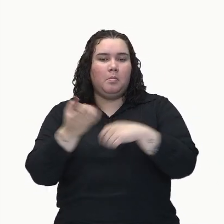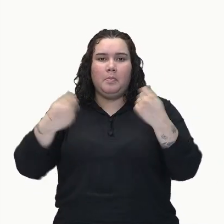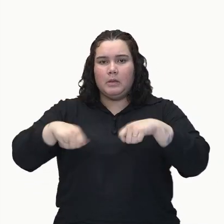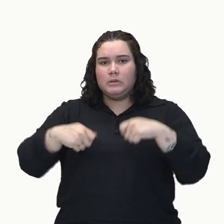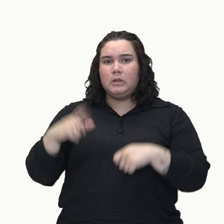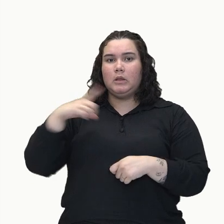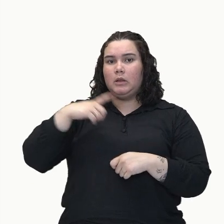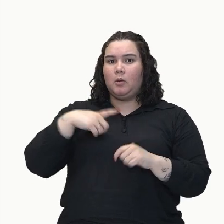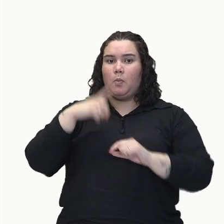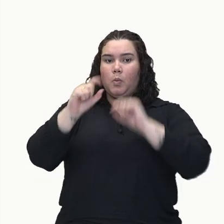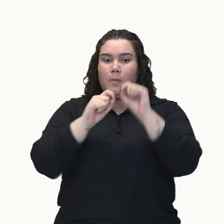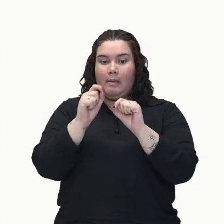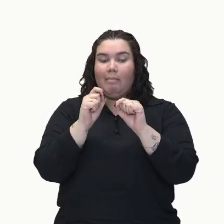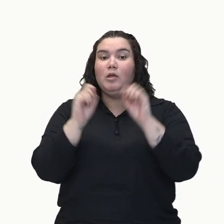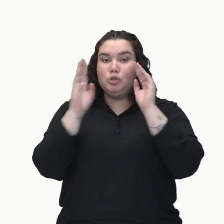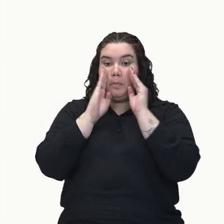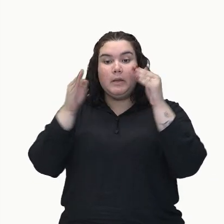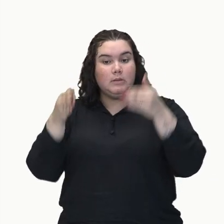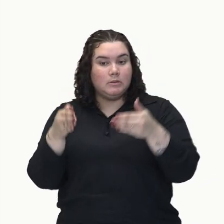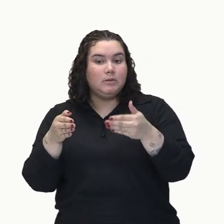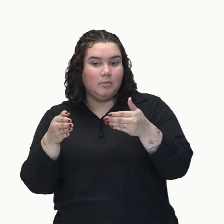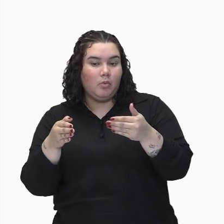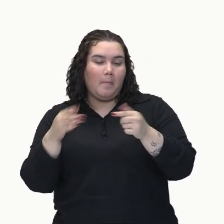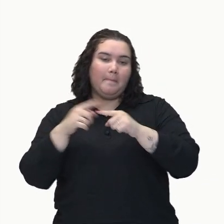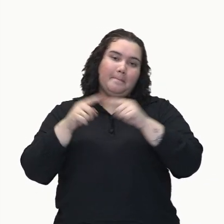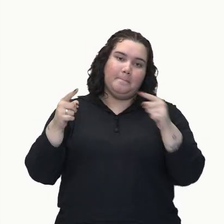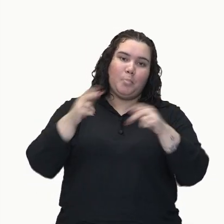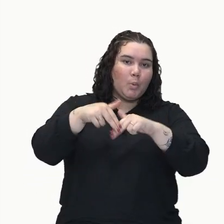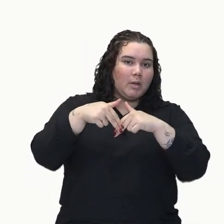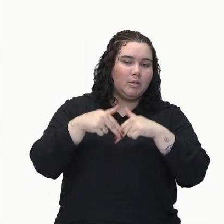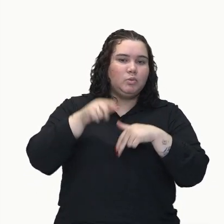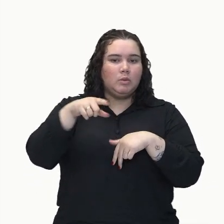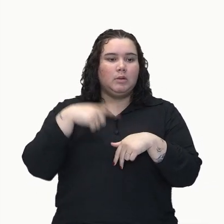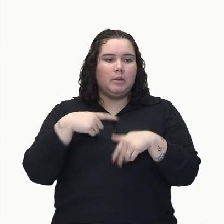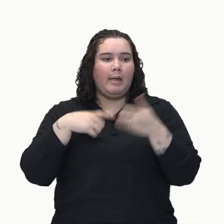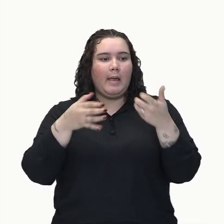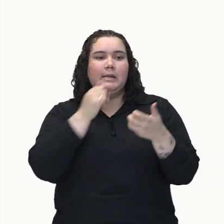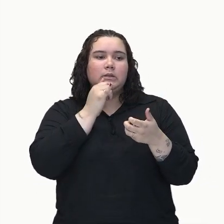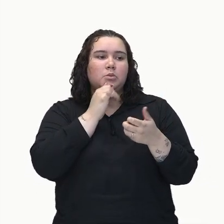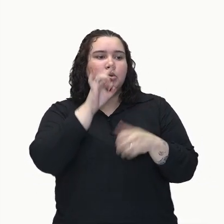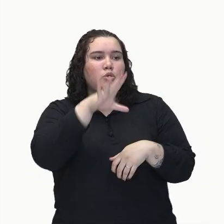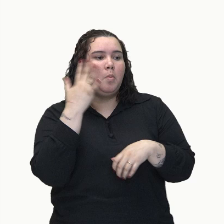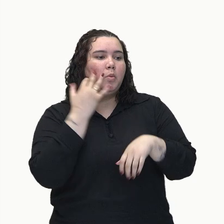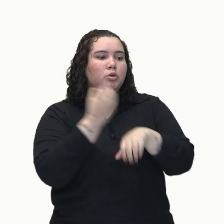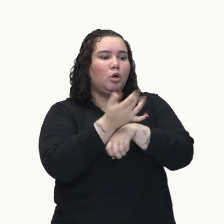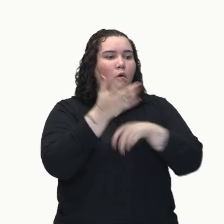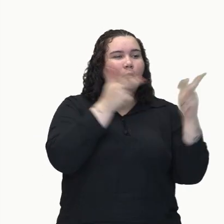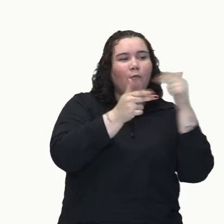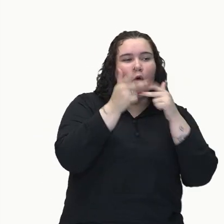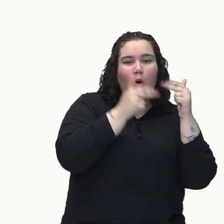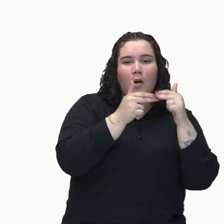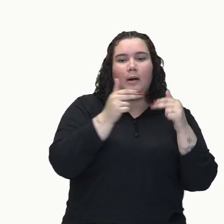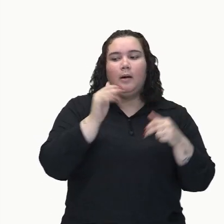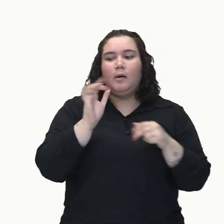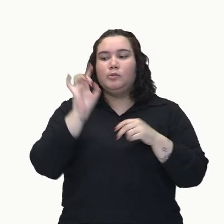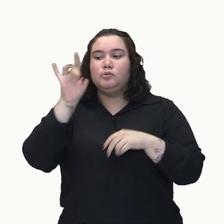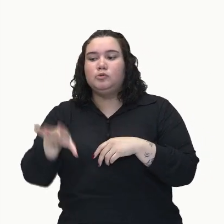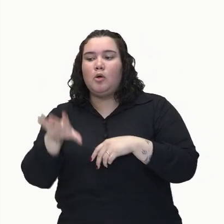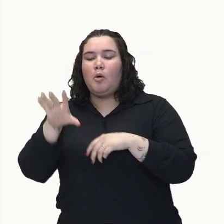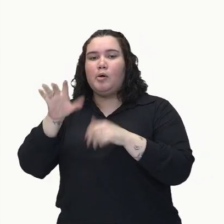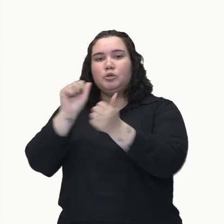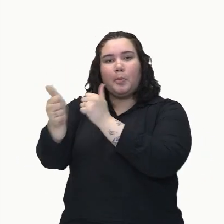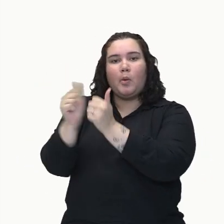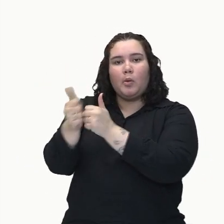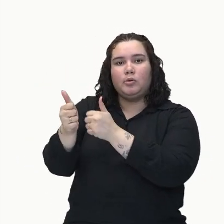mais específico. Por isso você busca, às vezes, um podcast só sobre notícia de fofoca, um podcast só sobre esporte, notícias